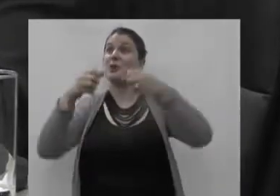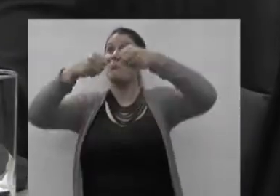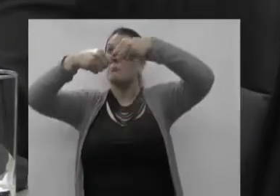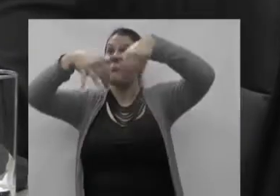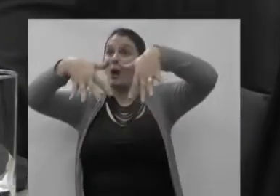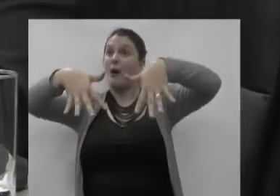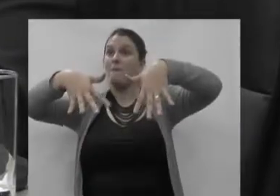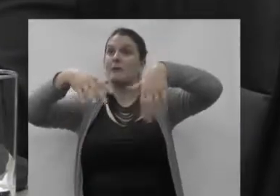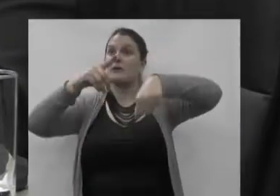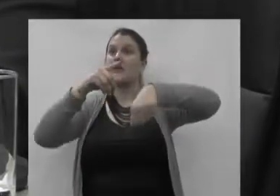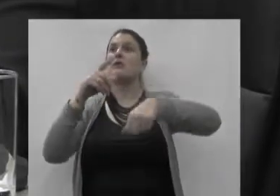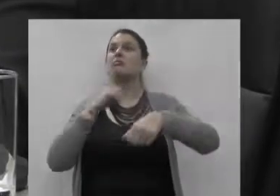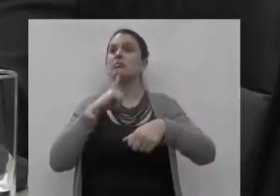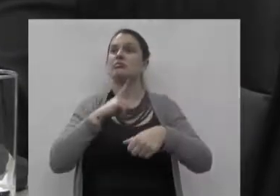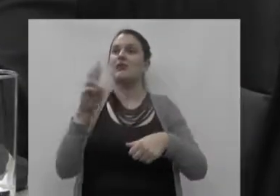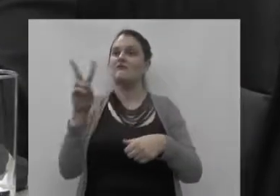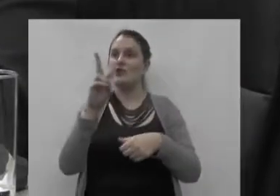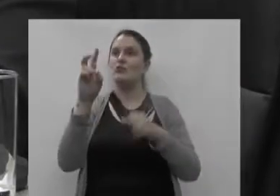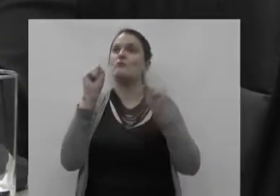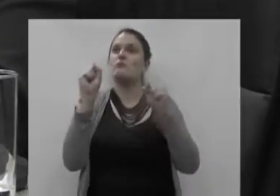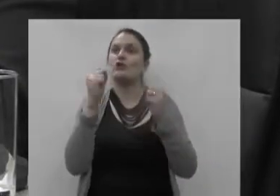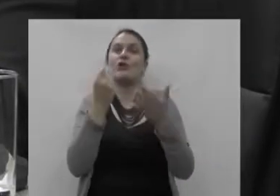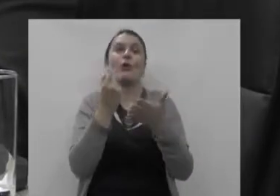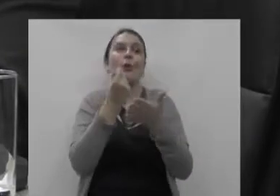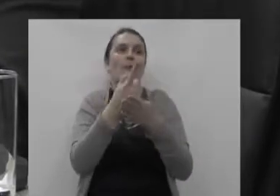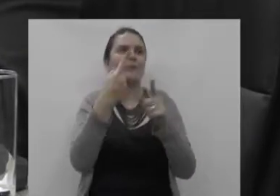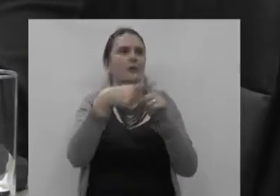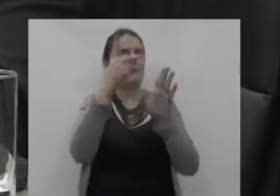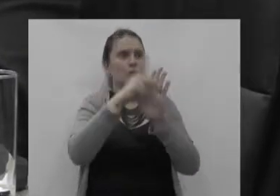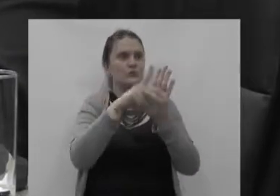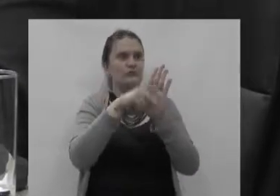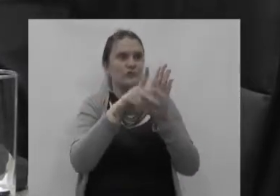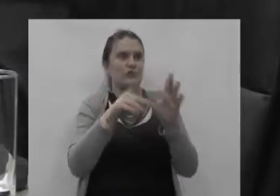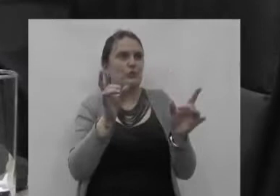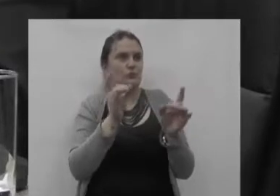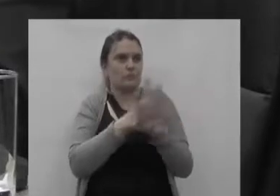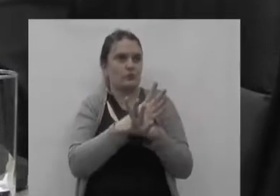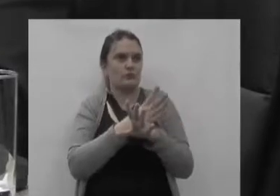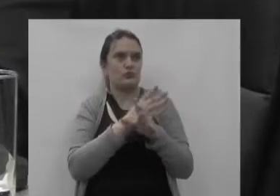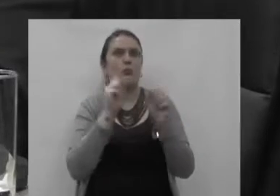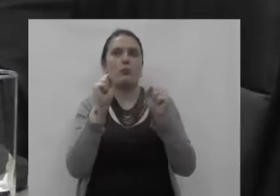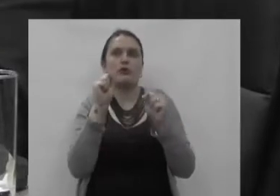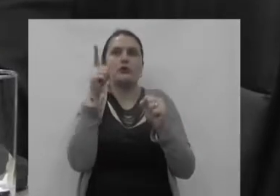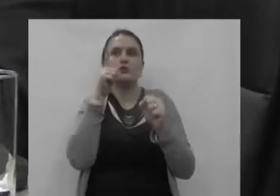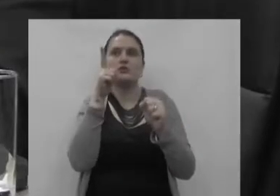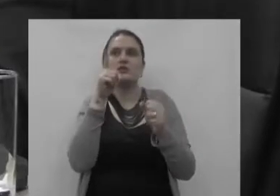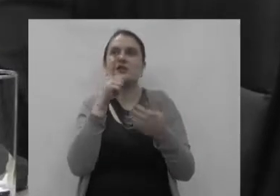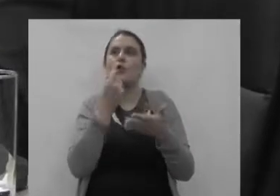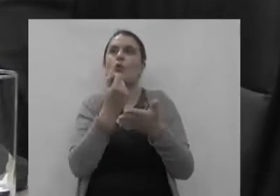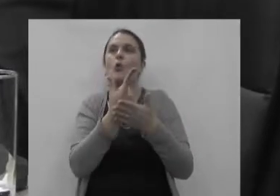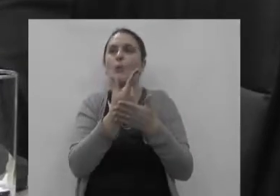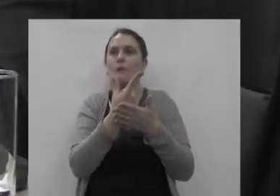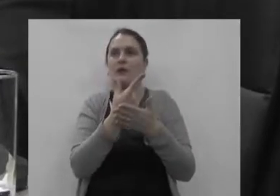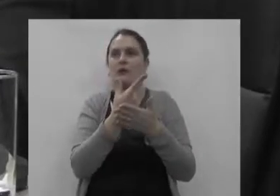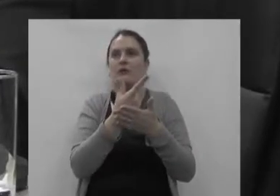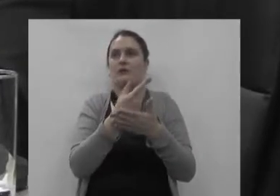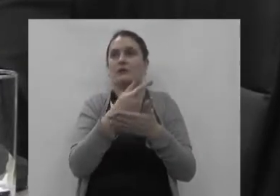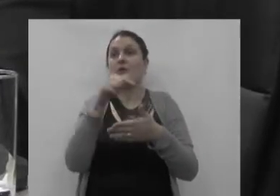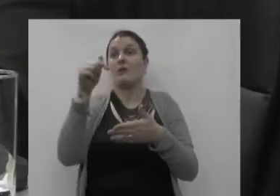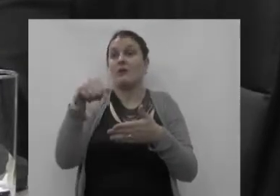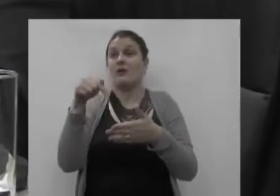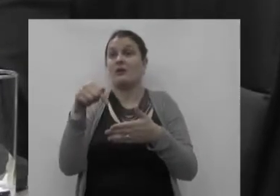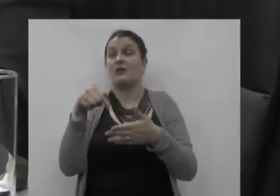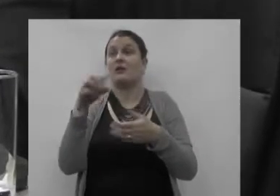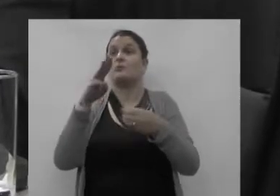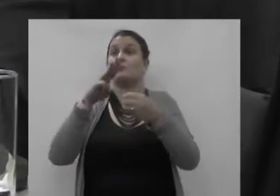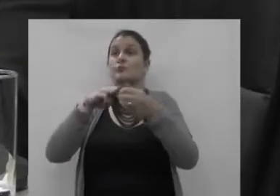receberão um valor e o projeto já é pronto, ele é padrão para ser implantado no município.